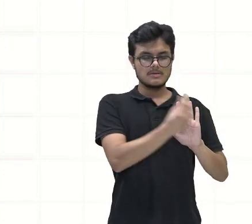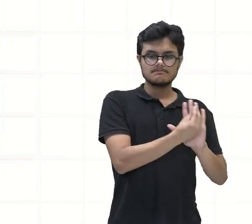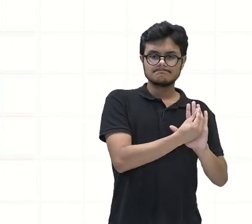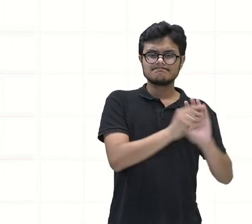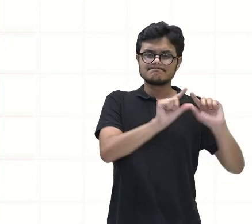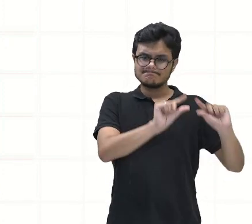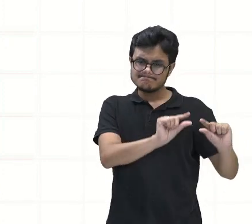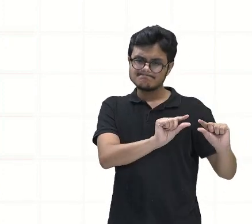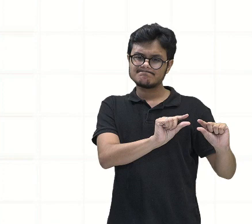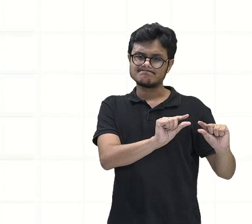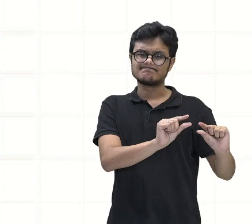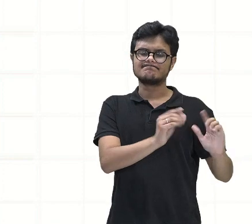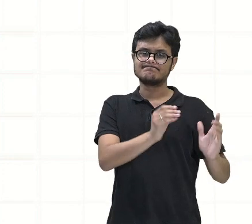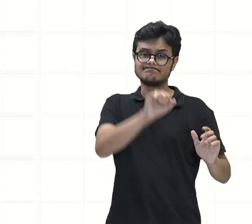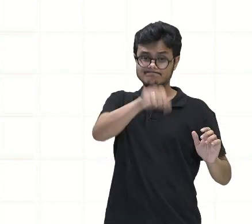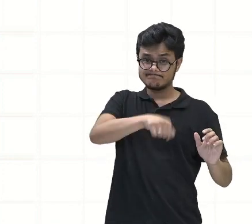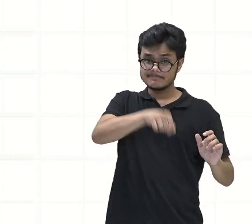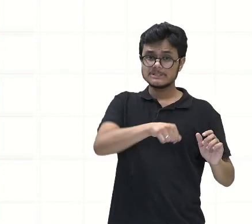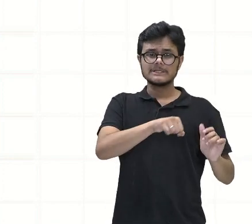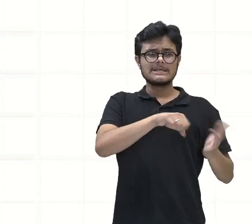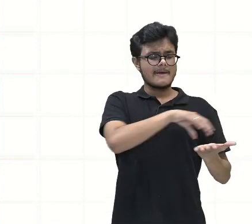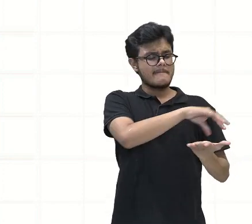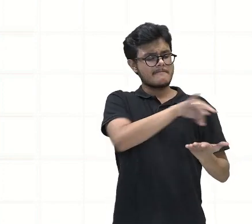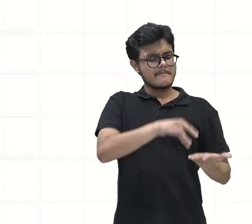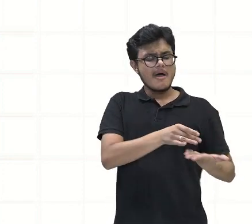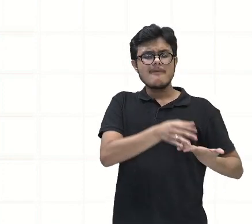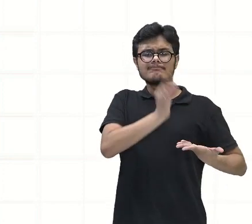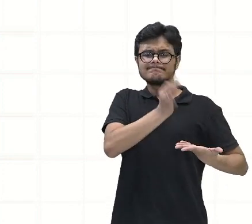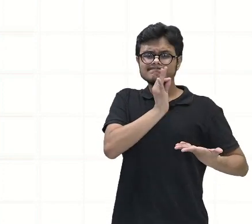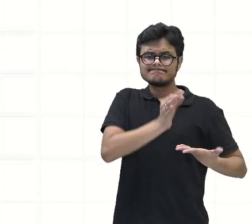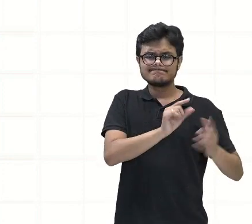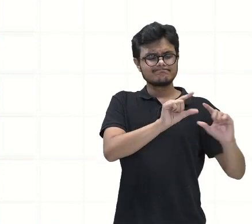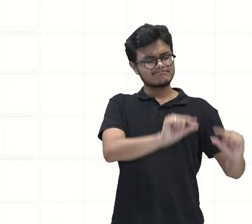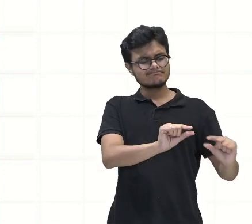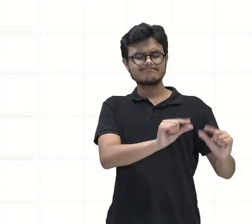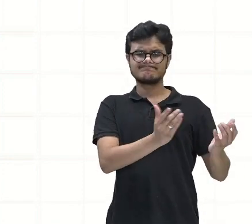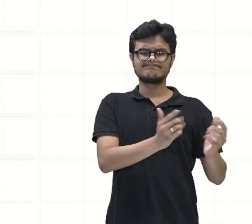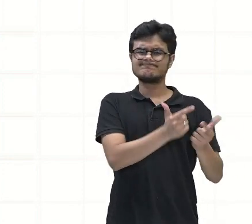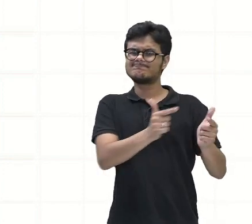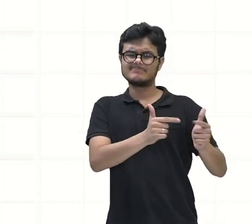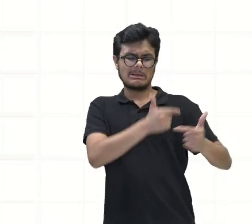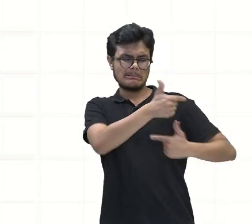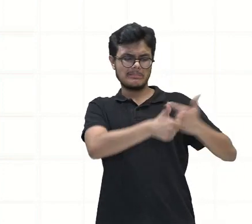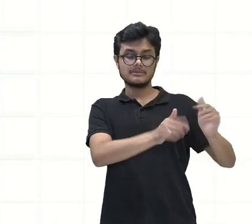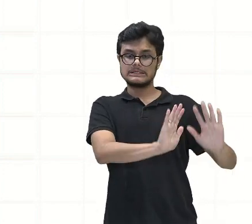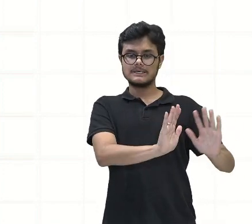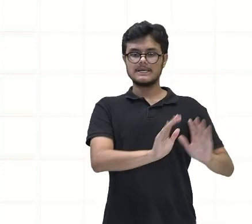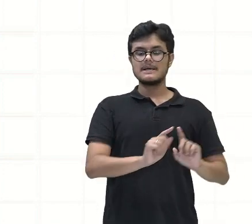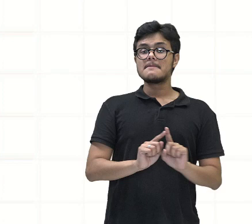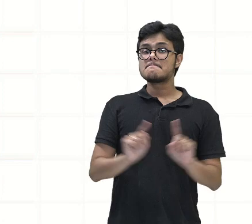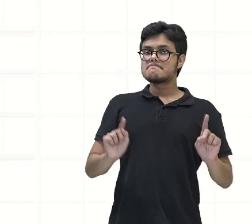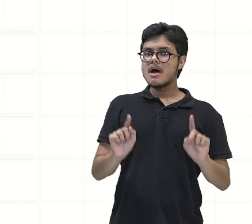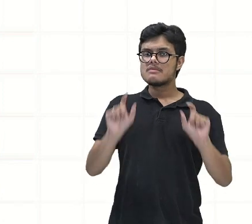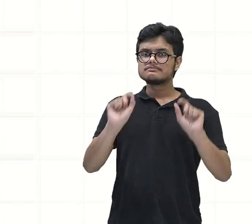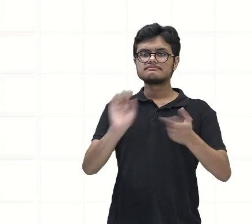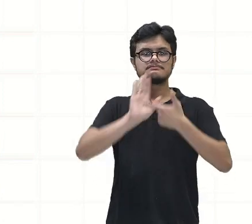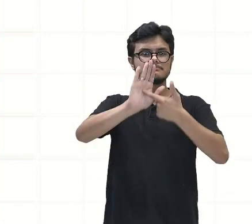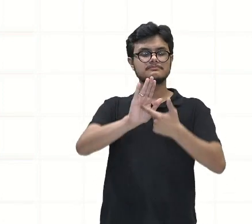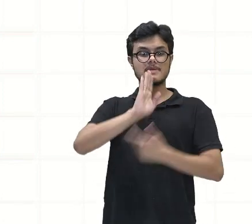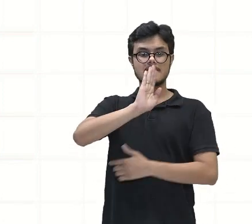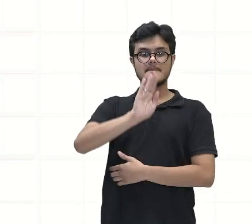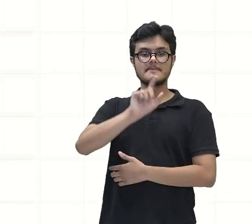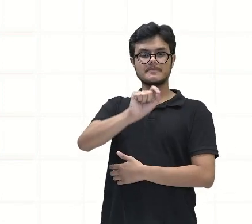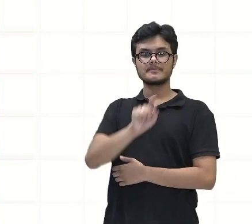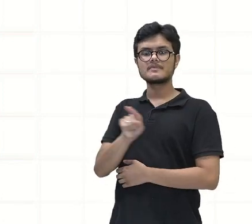produção eh de café ela é bem escassa e aí também a gente pode destacar que